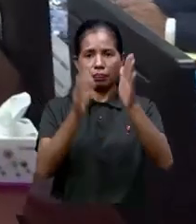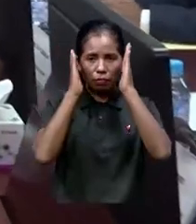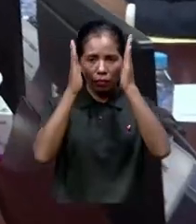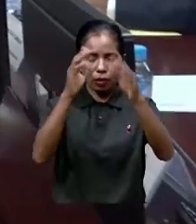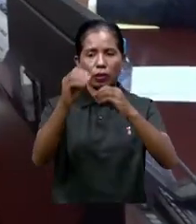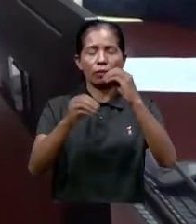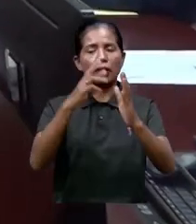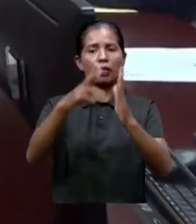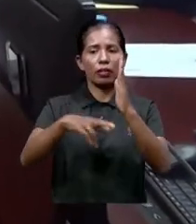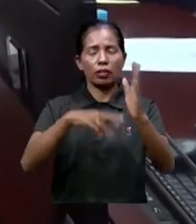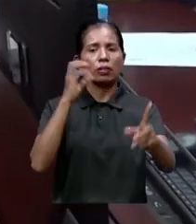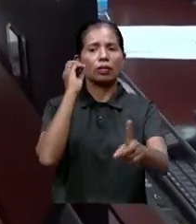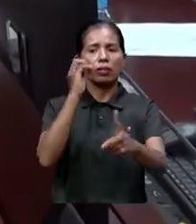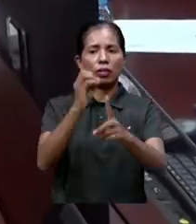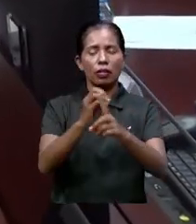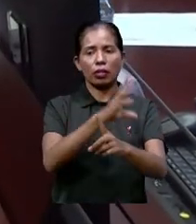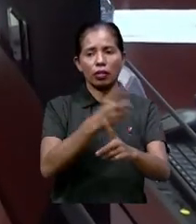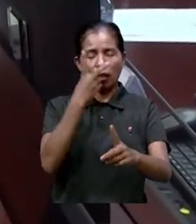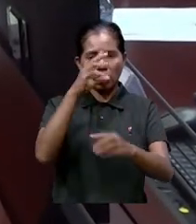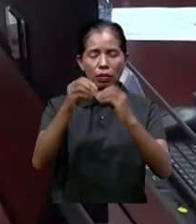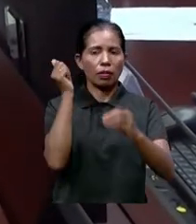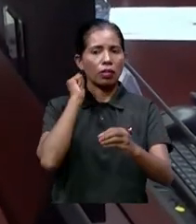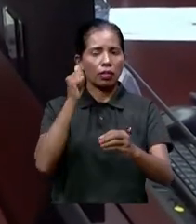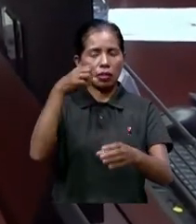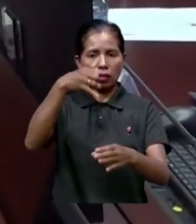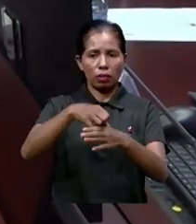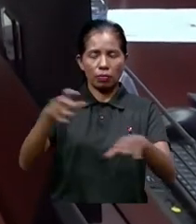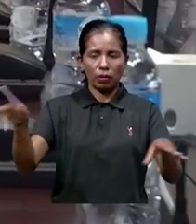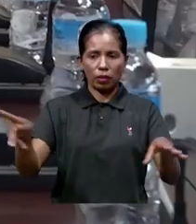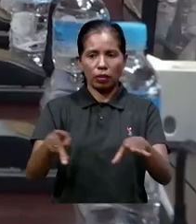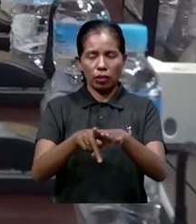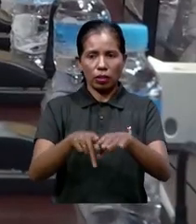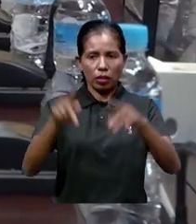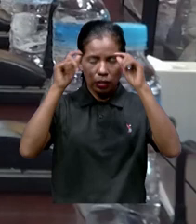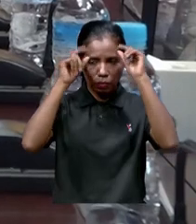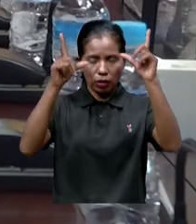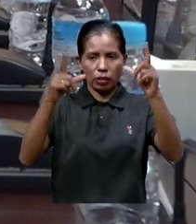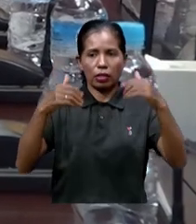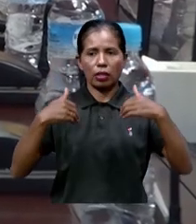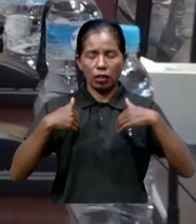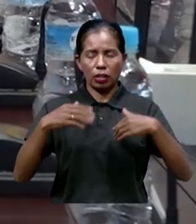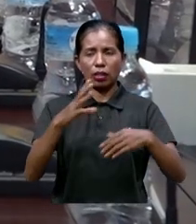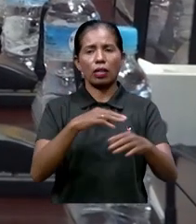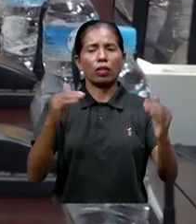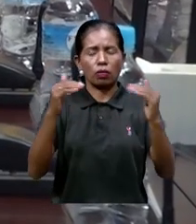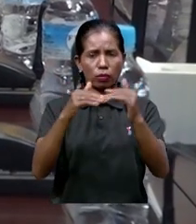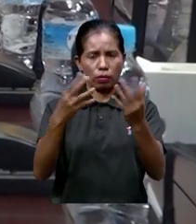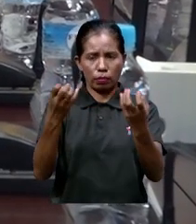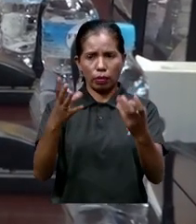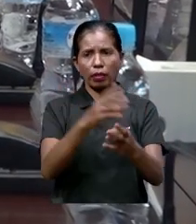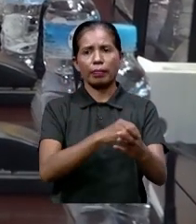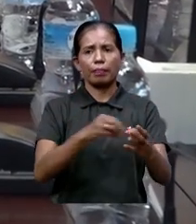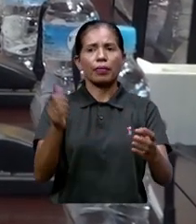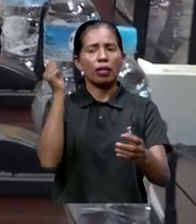os critérios e objetivos atuadores para a ASEAN inclui participação ativa Timor-Leste e a Sorumutu Oi-Oin, órgão setorial